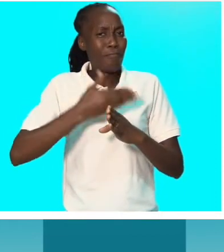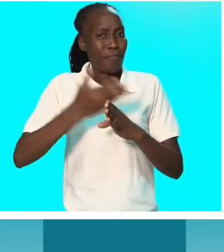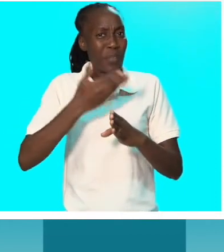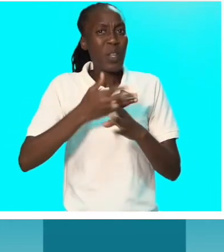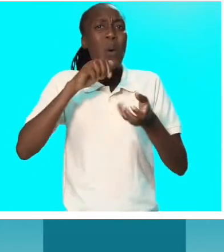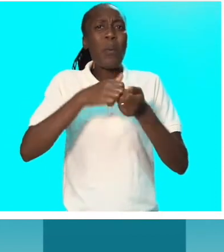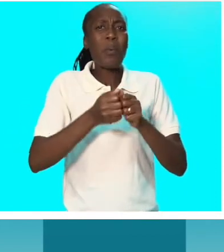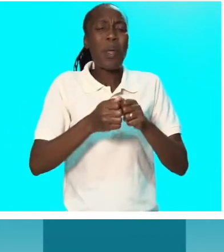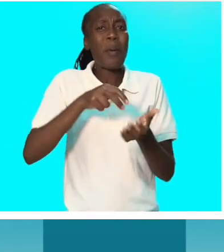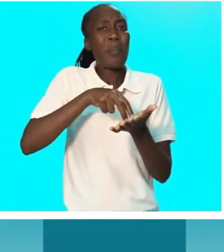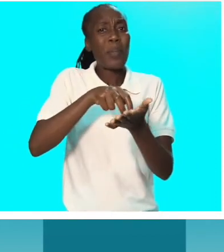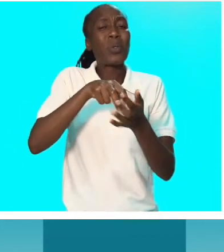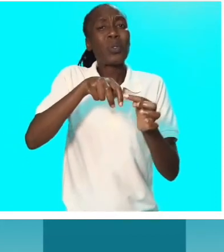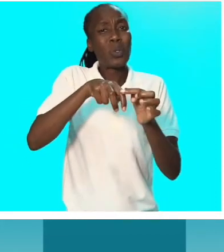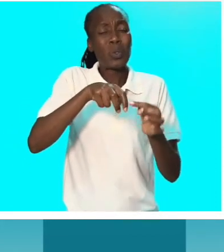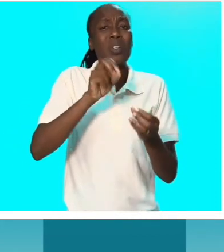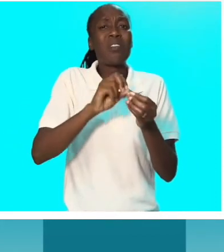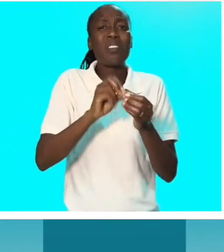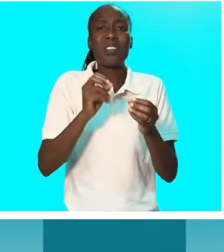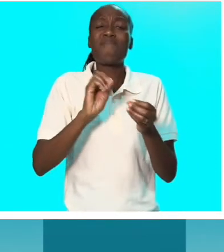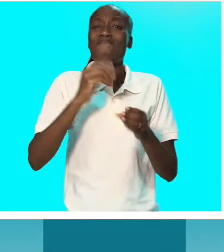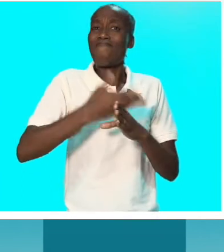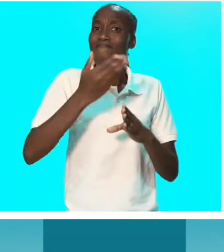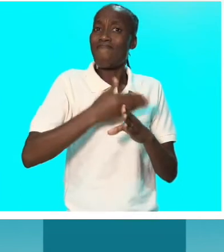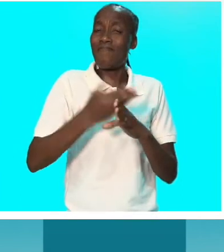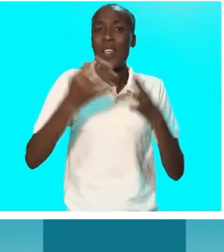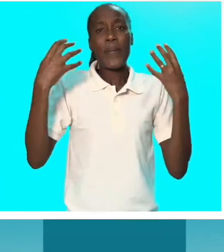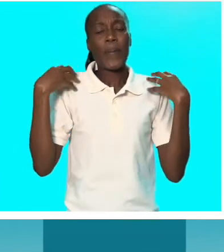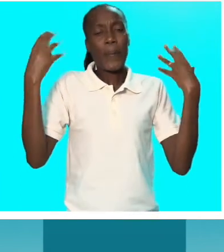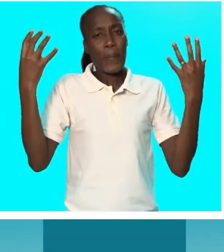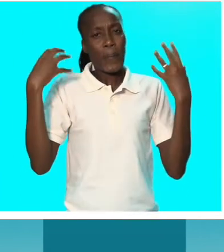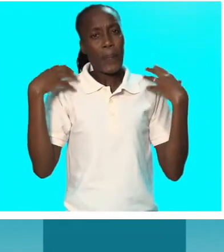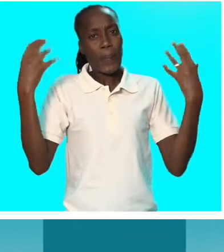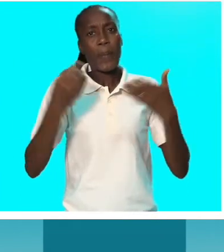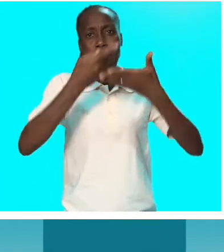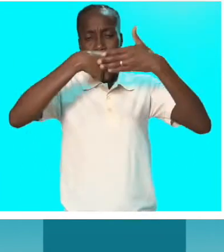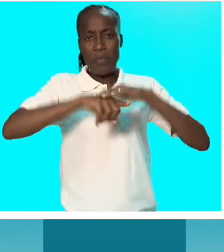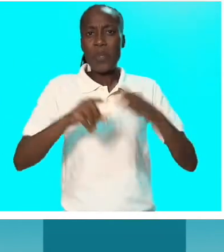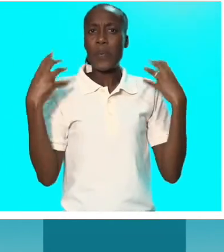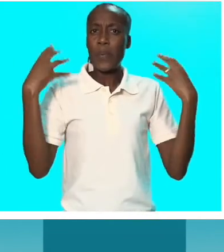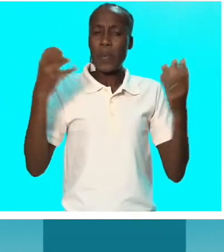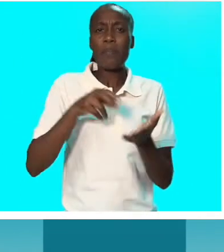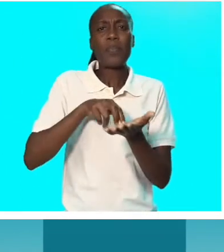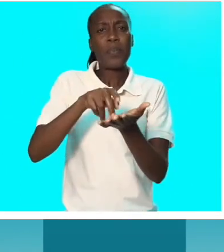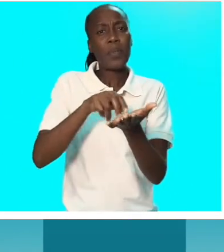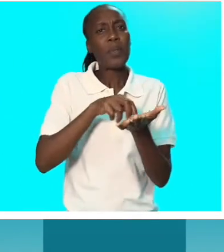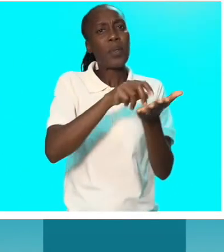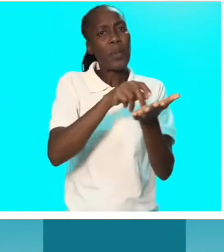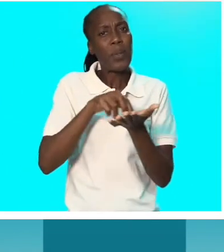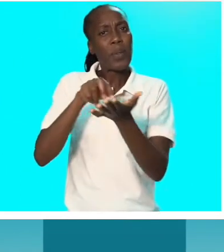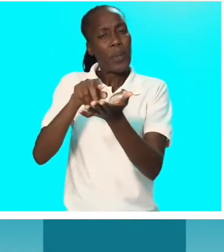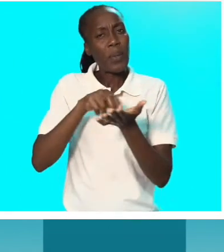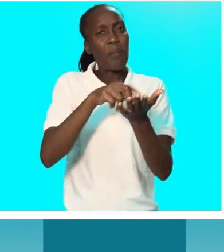porque agora sou com o problema dos joelhos. Pratico o desporto. Aliás, desporto não. Pratico o exercício físico. Vou ao ginásio, faço caminhadas.